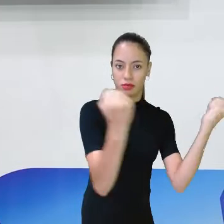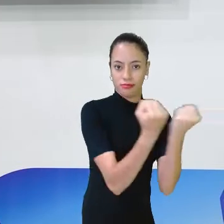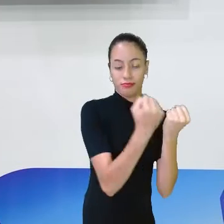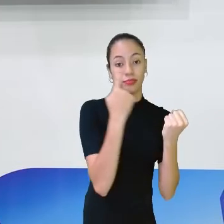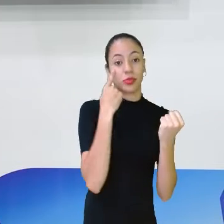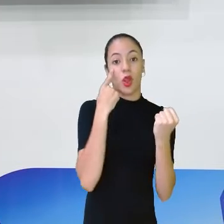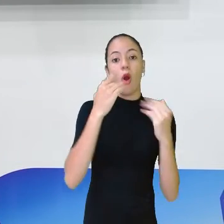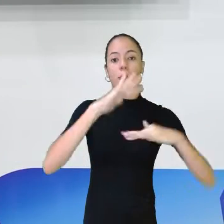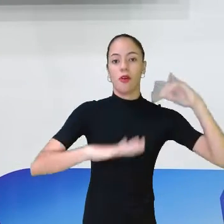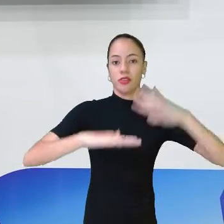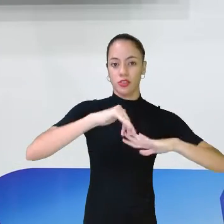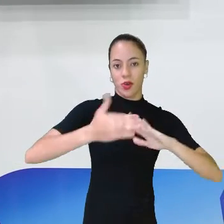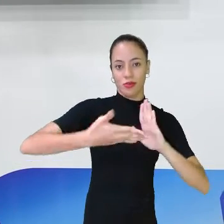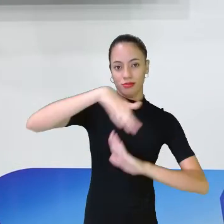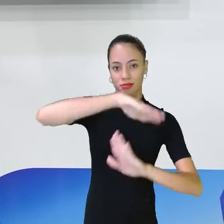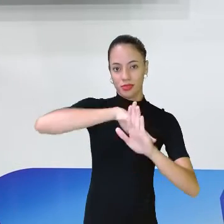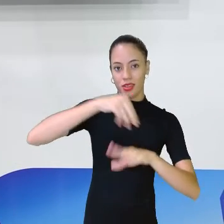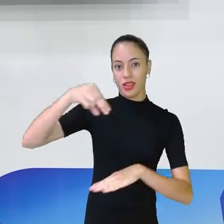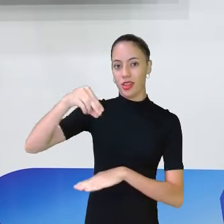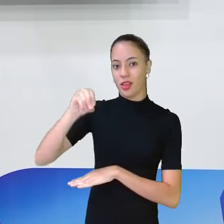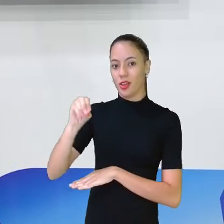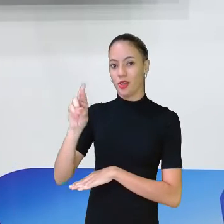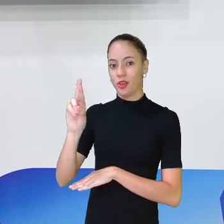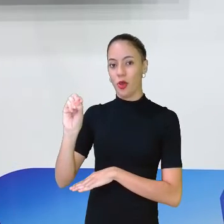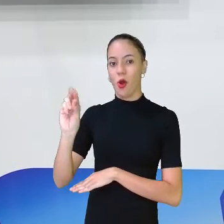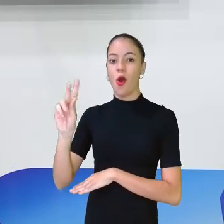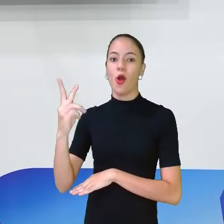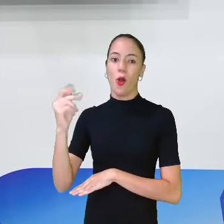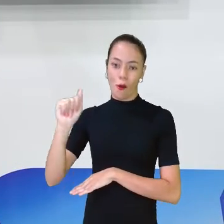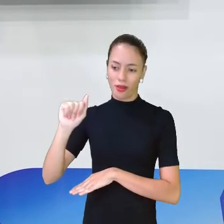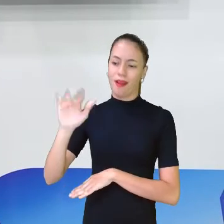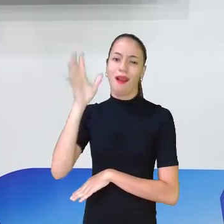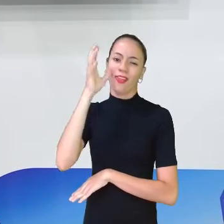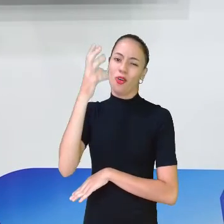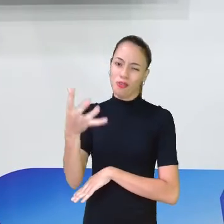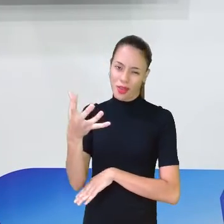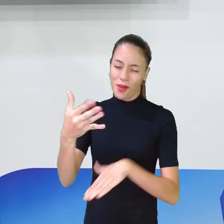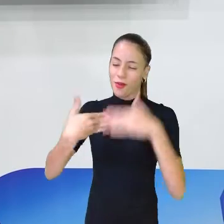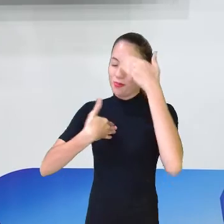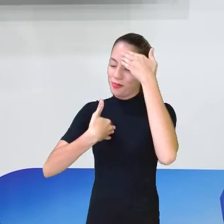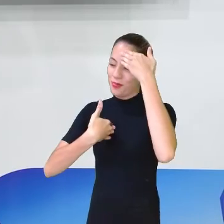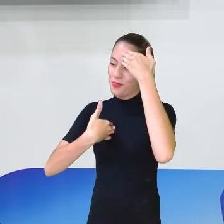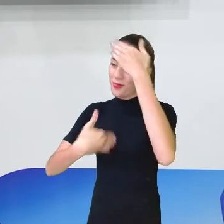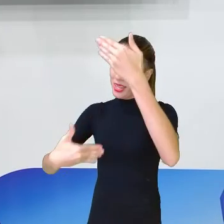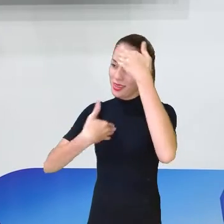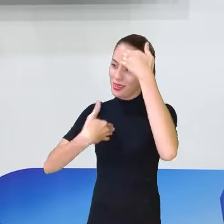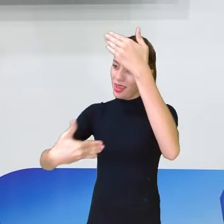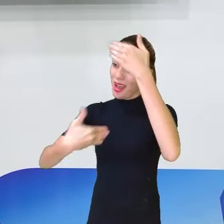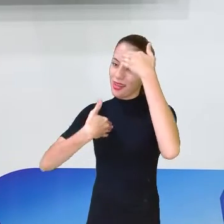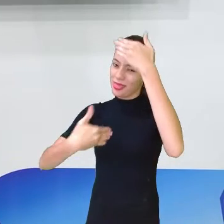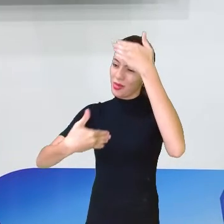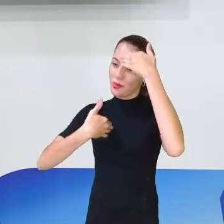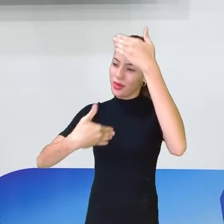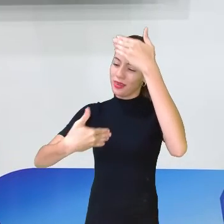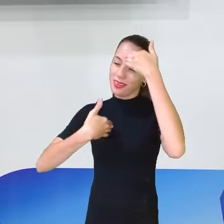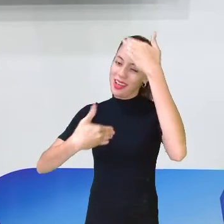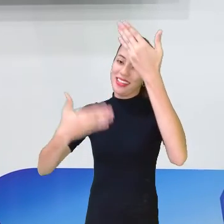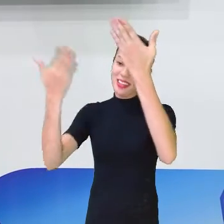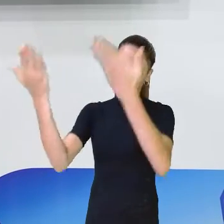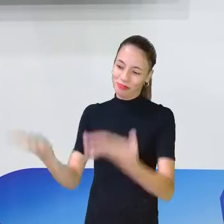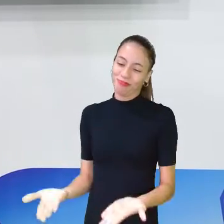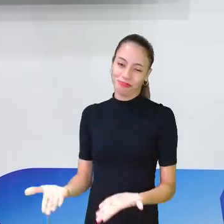já deu um jeito na nossa peça. Foi. Obrigado, Noronha. É, agradecer. Você é demais, né? Agradecer sempre.